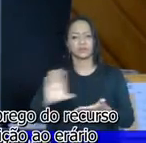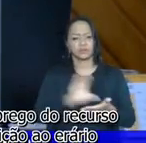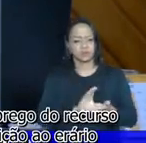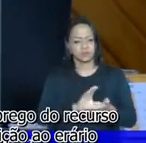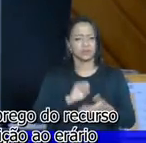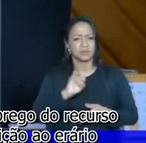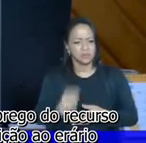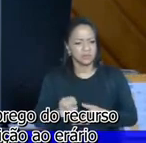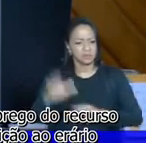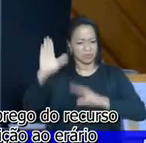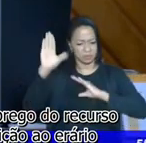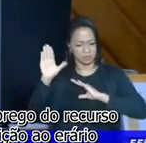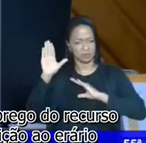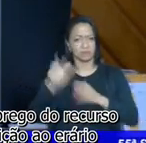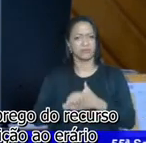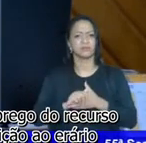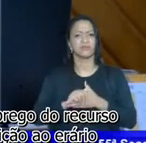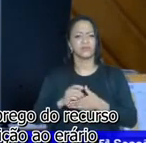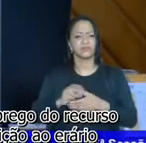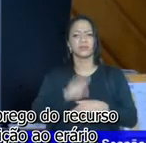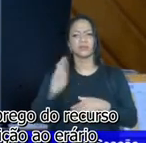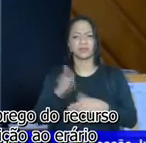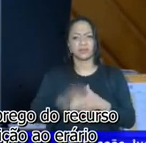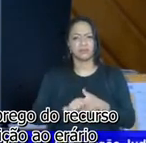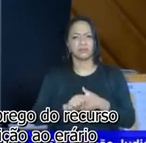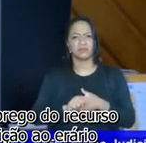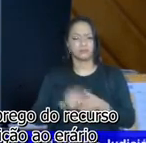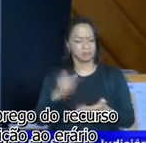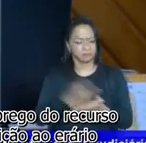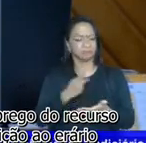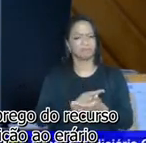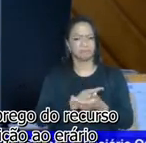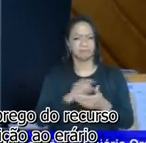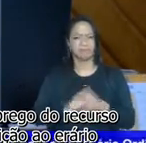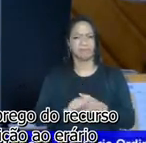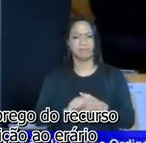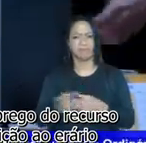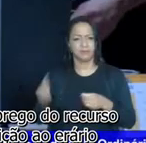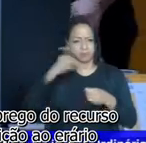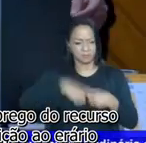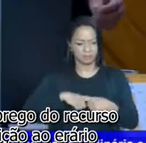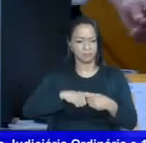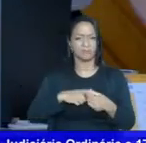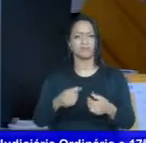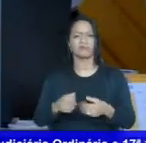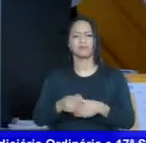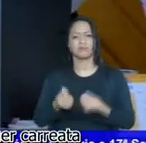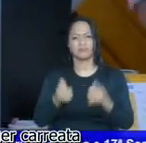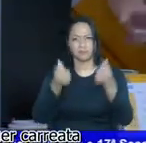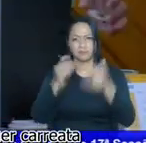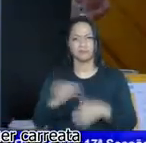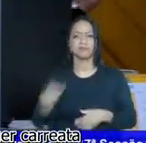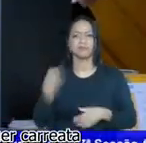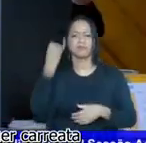não se desincumbe do ônus a seu encargo, emprego do recurso passa a ser considerado irregular e resulta no dever de restituição ao erário.